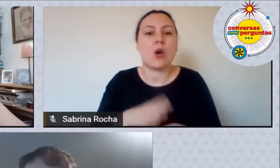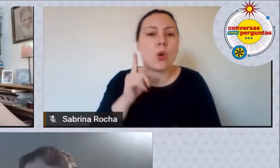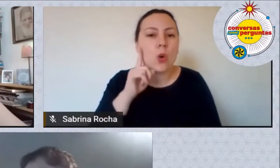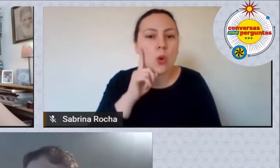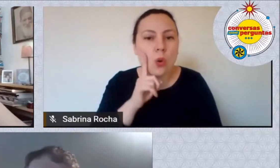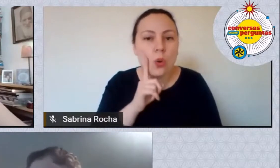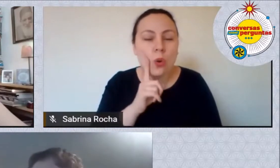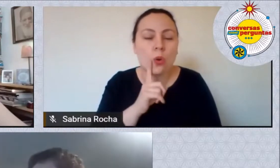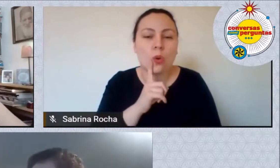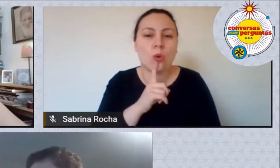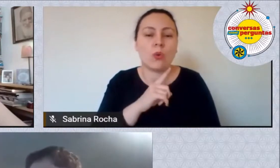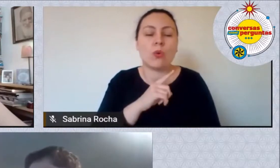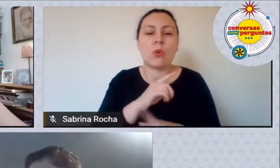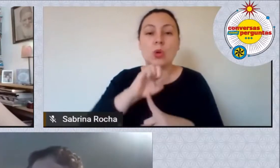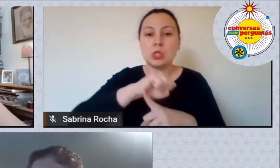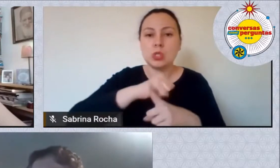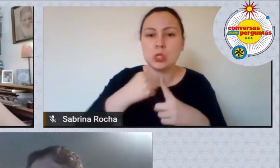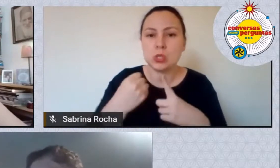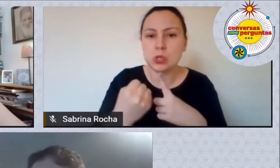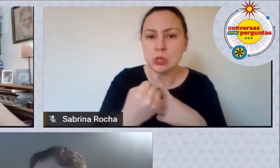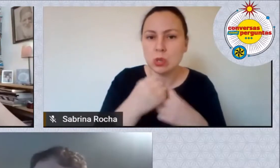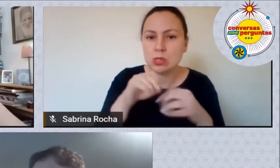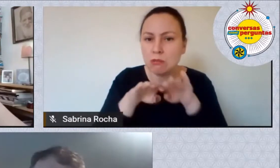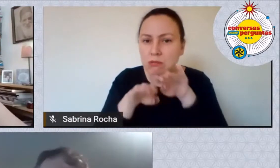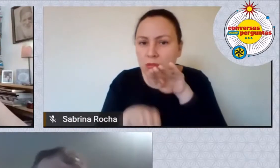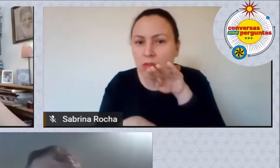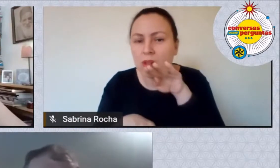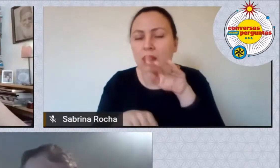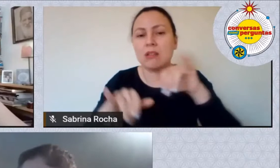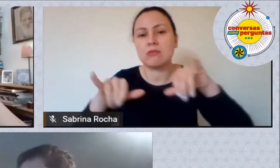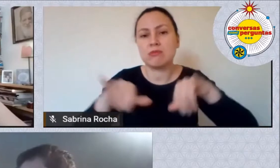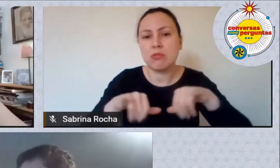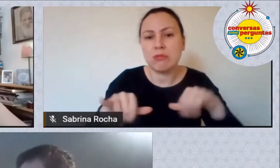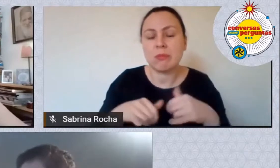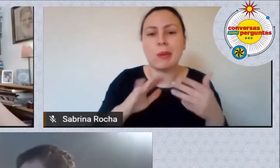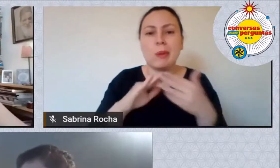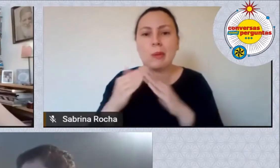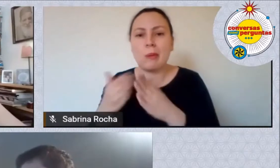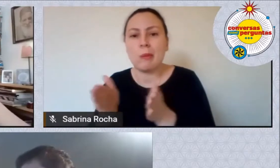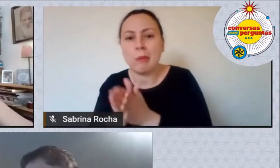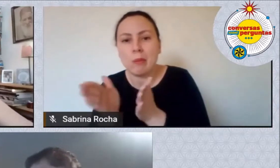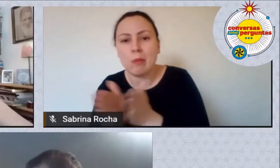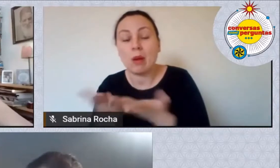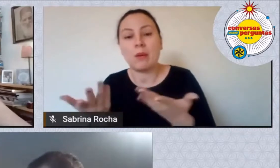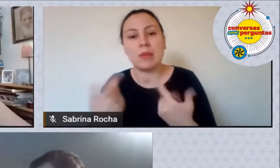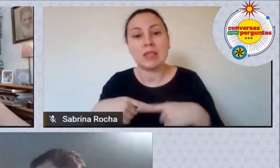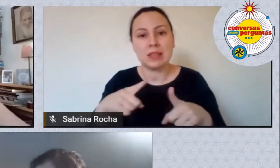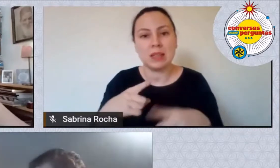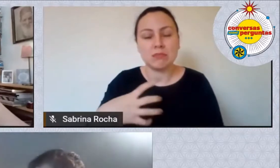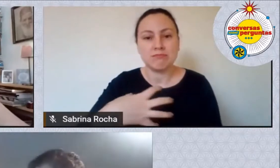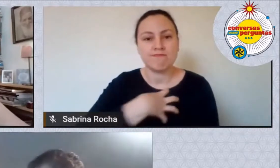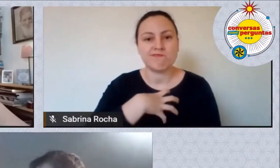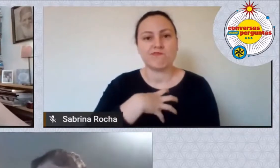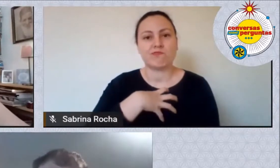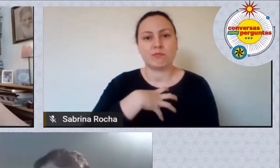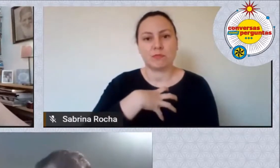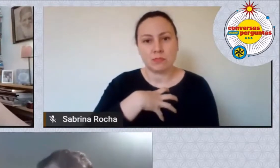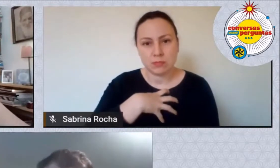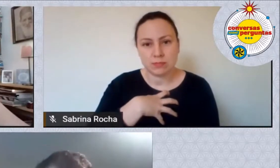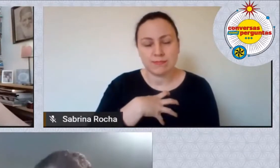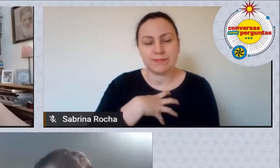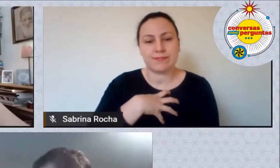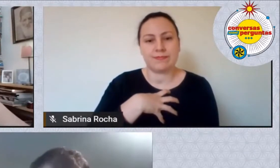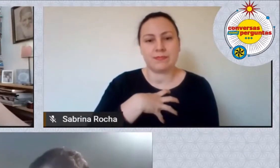classe. Isso tende ao quê? A transformar o sofrimento em sintoma. Então, quando a gente chega no sintoma, é porque teve